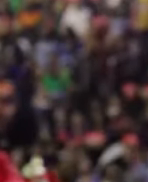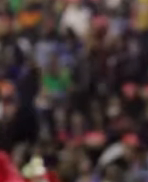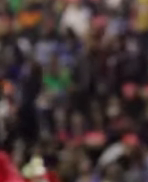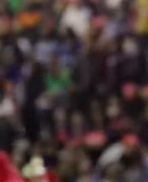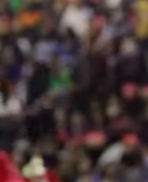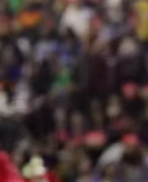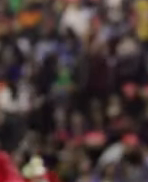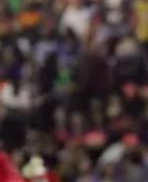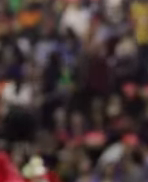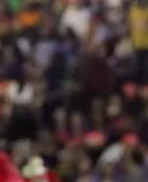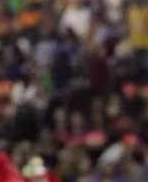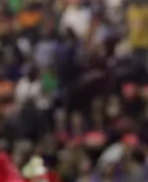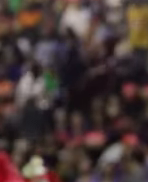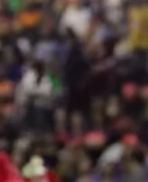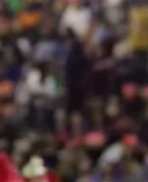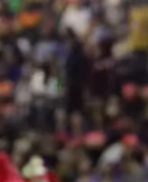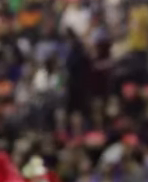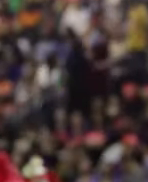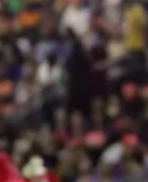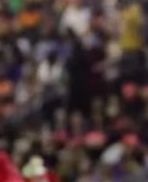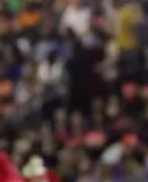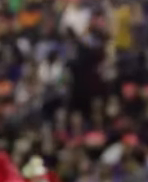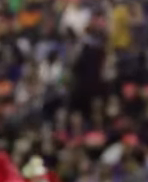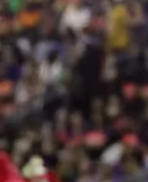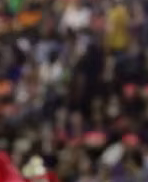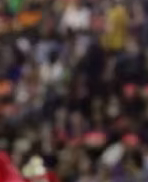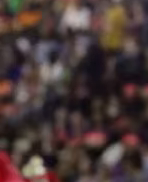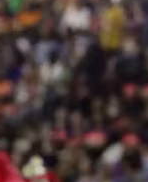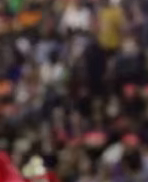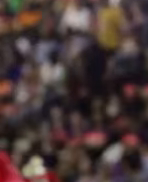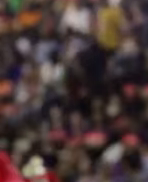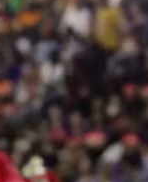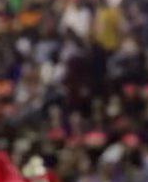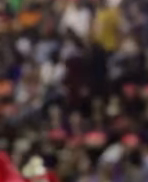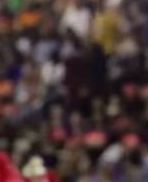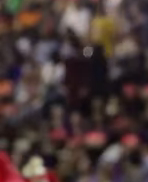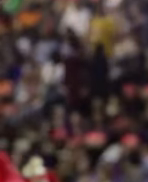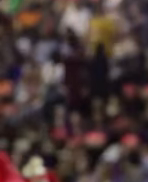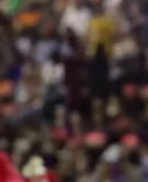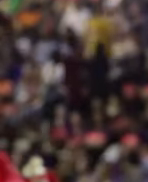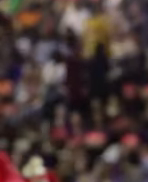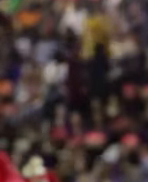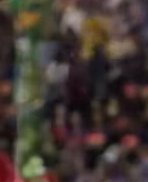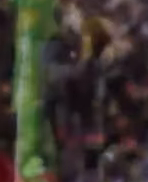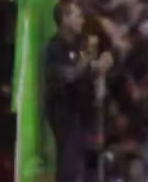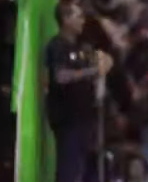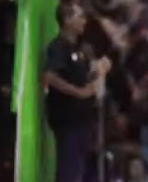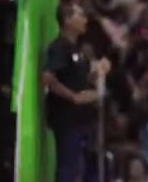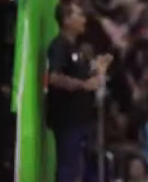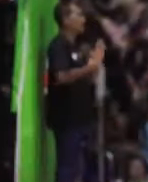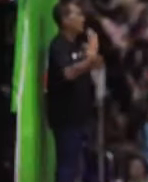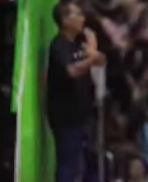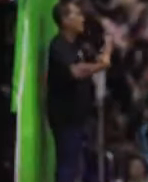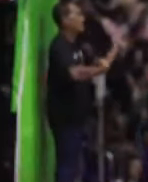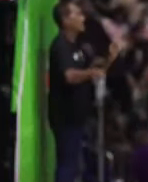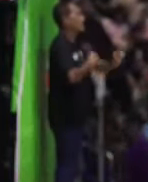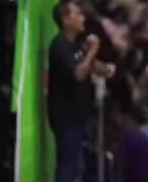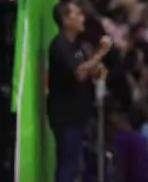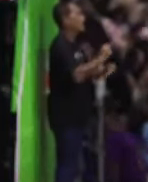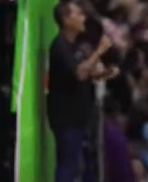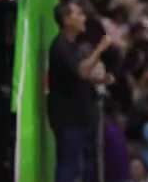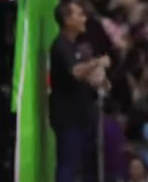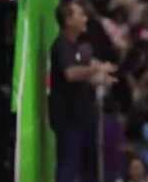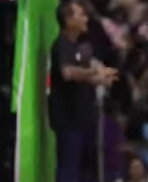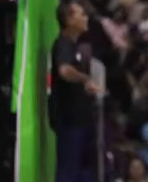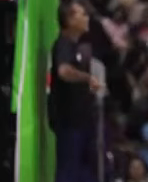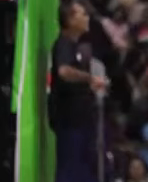ser participante das aflições com Cristo. Paulo está mostrando do que é sofrer